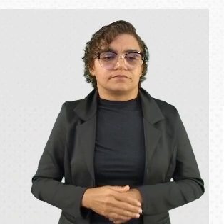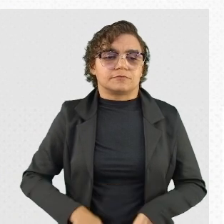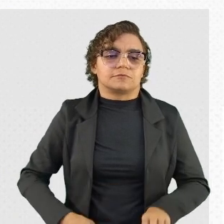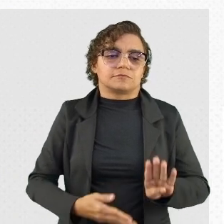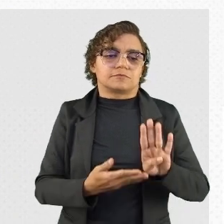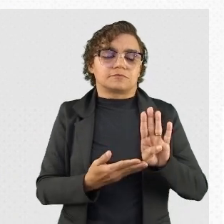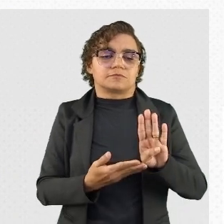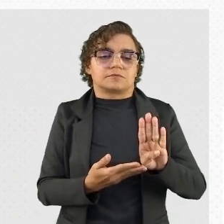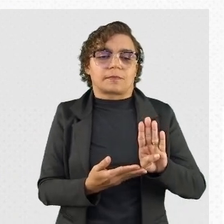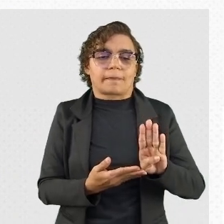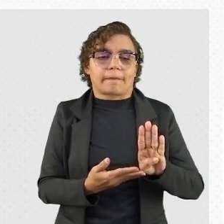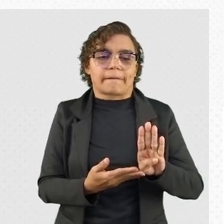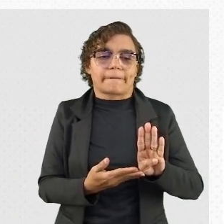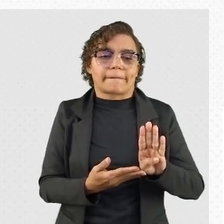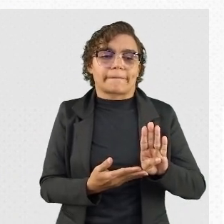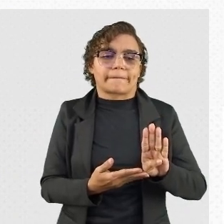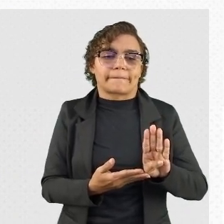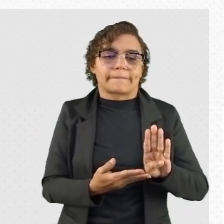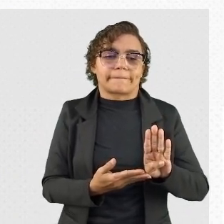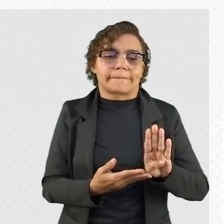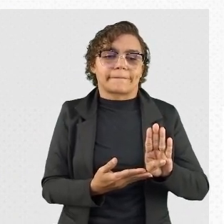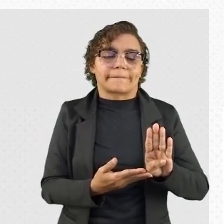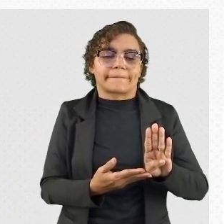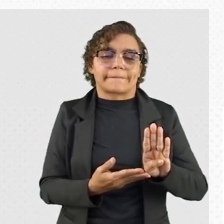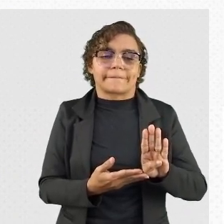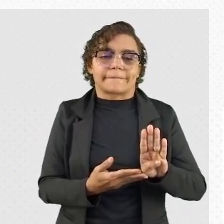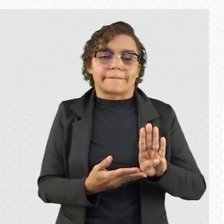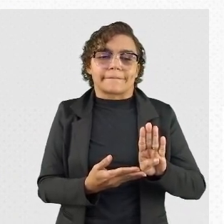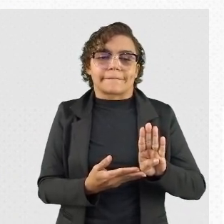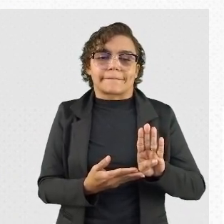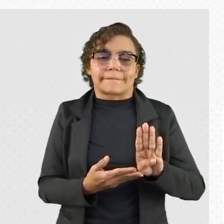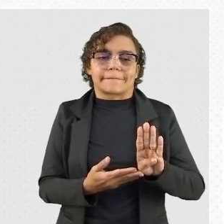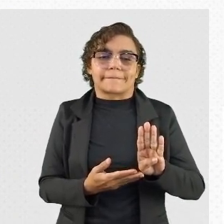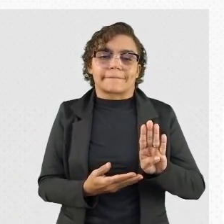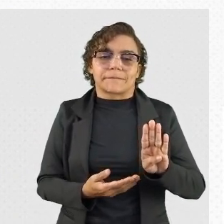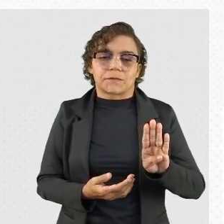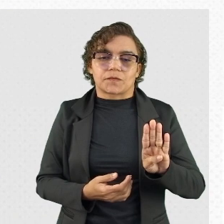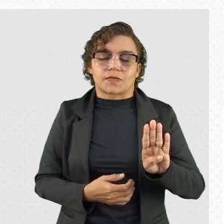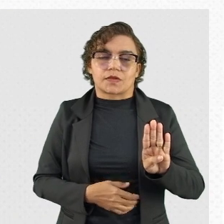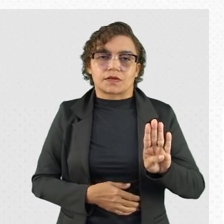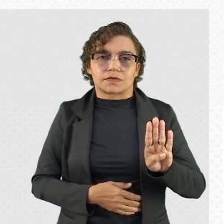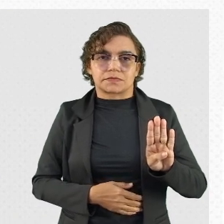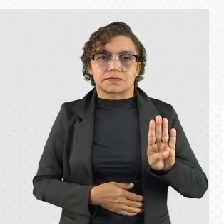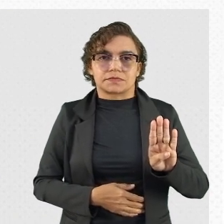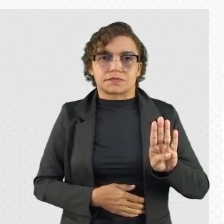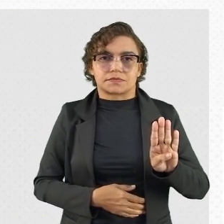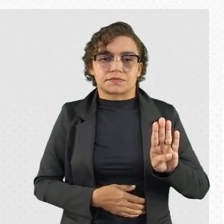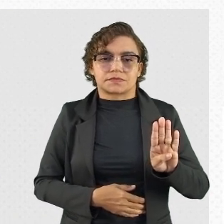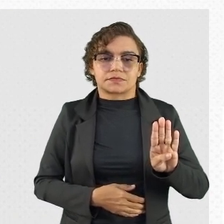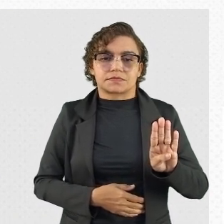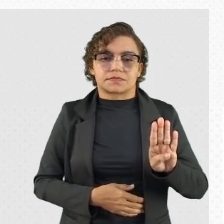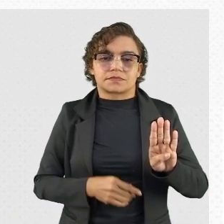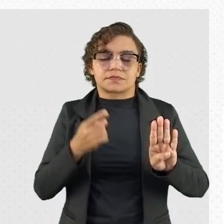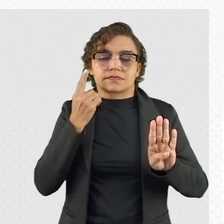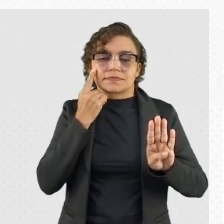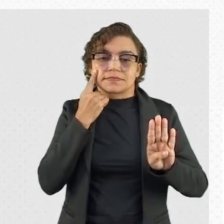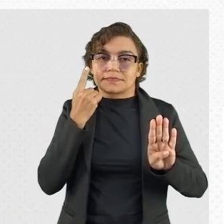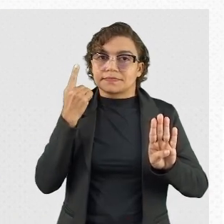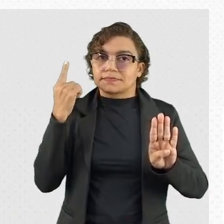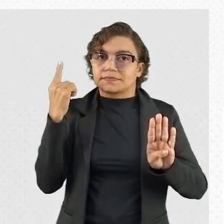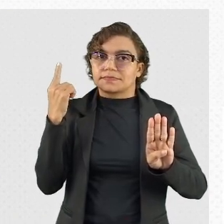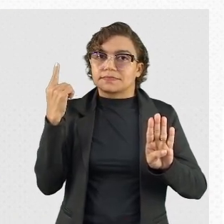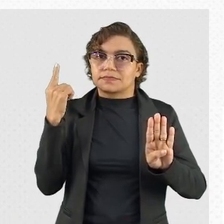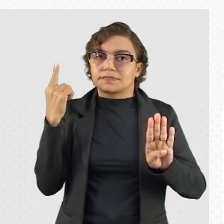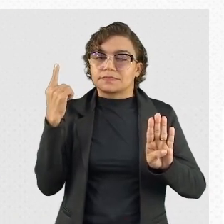diz o seguinte: houve o resgate pelos intelectuais renascentistas dos ideais medievais ligados